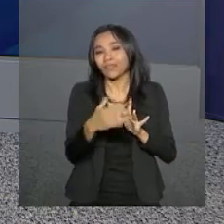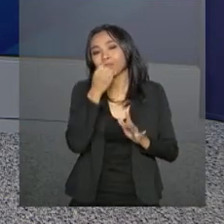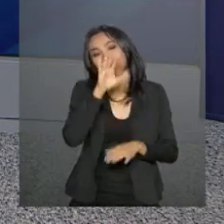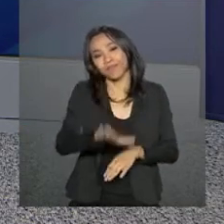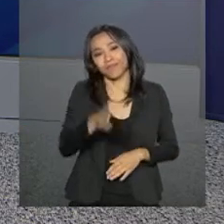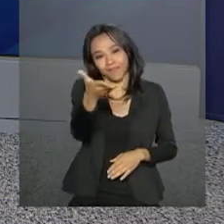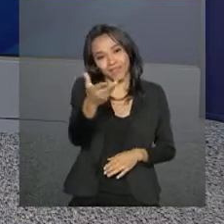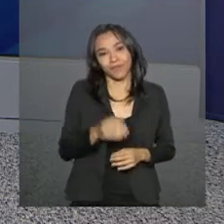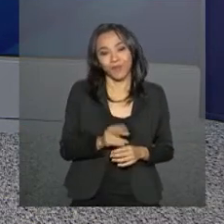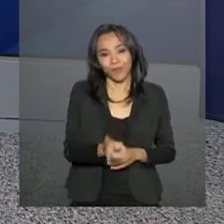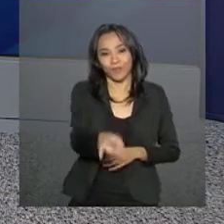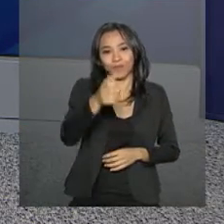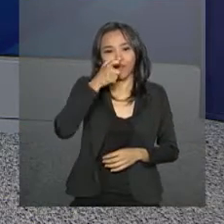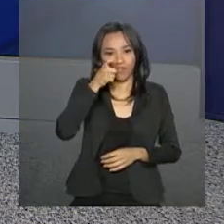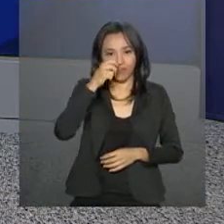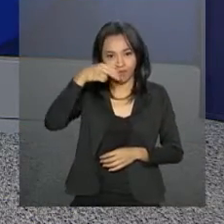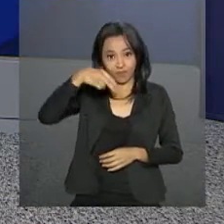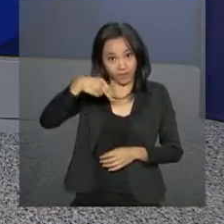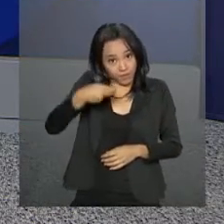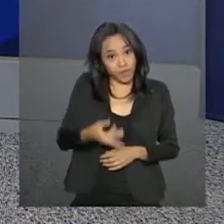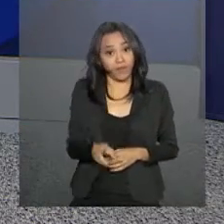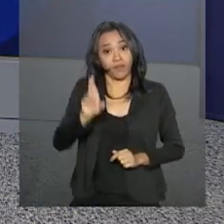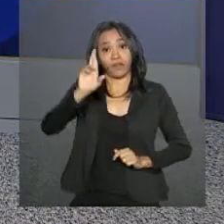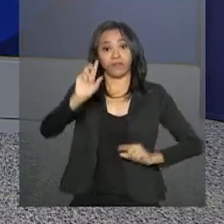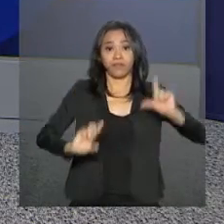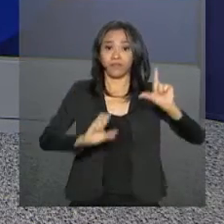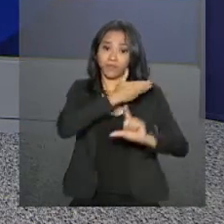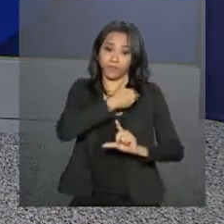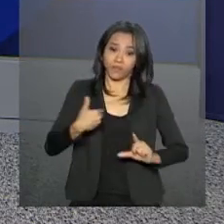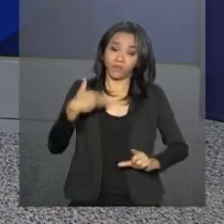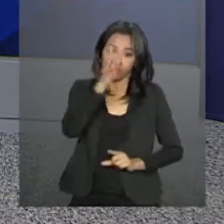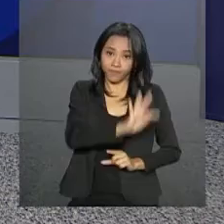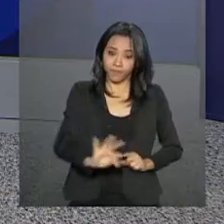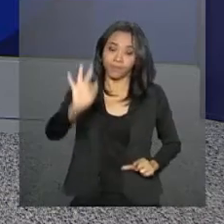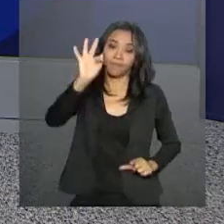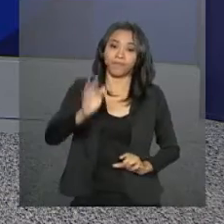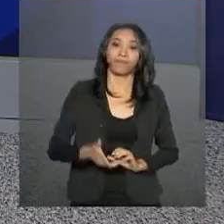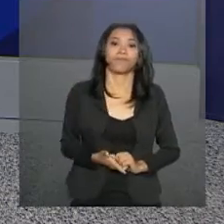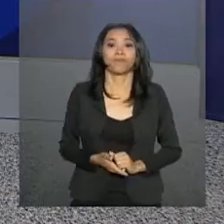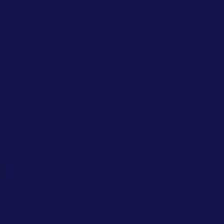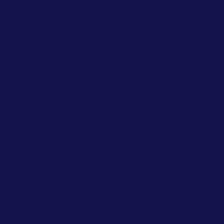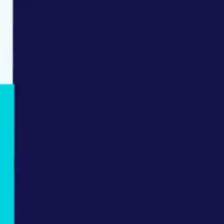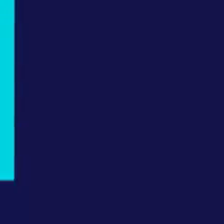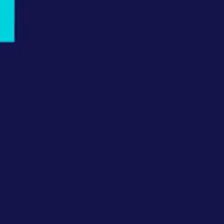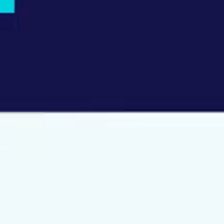tarde pra você e continue com a gente aqui na nbr a tv do governo federal